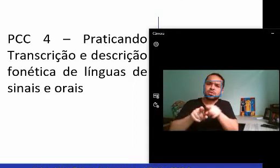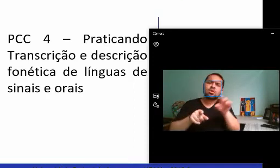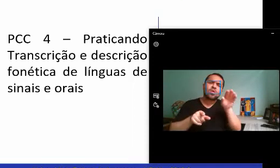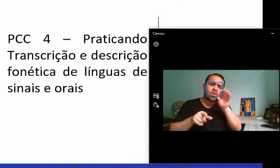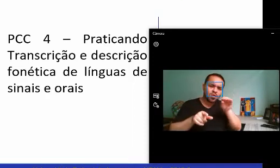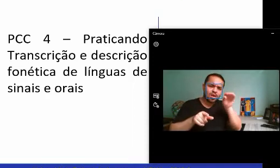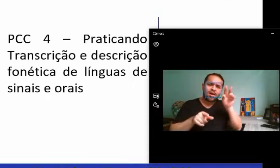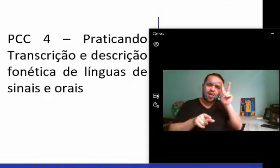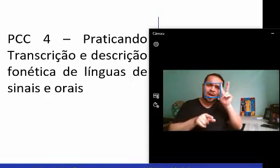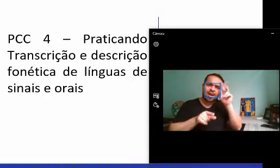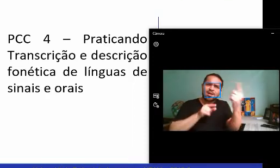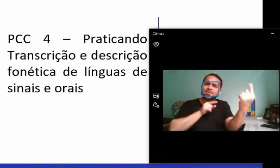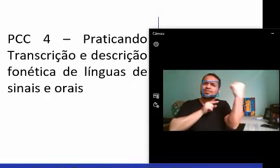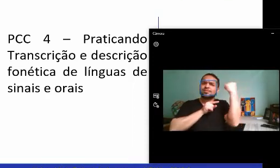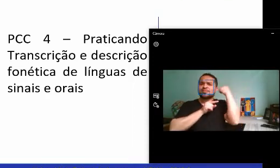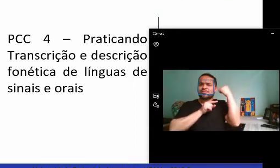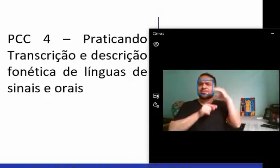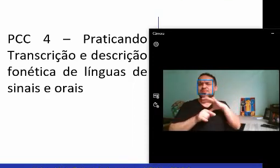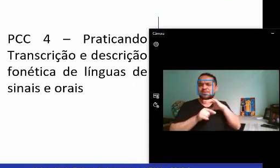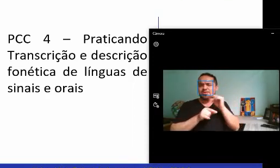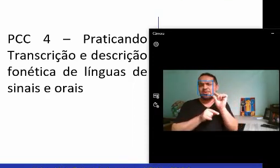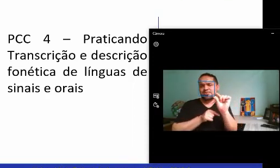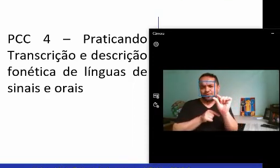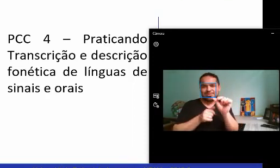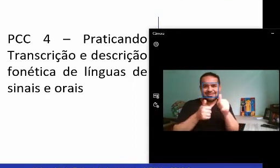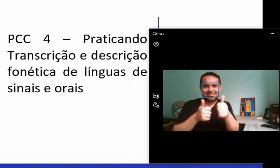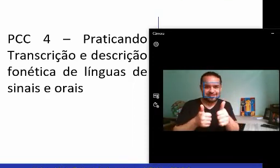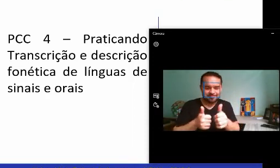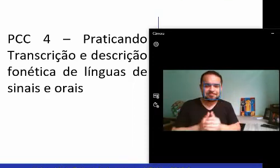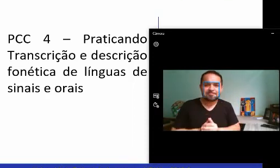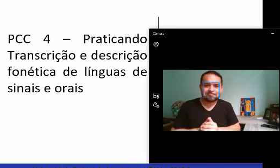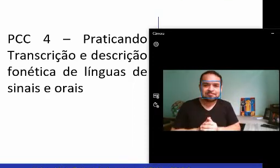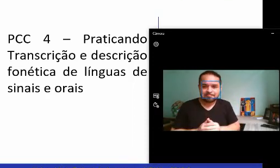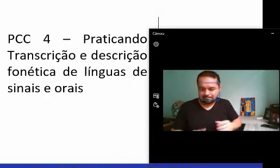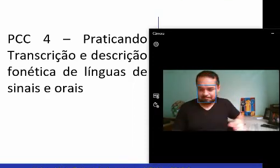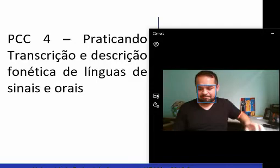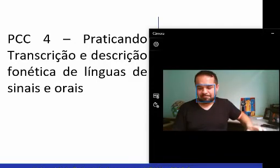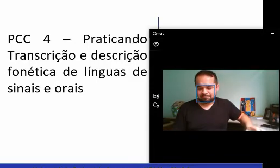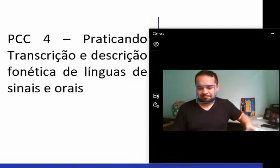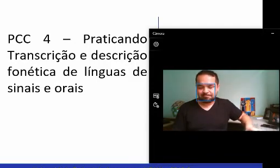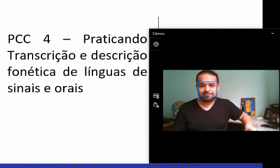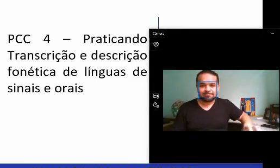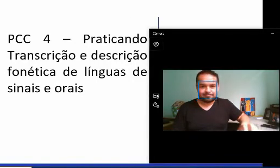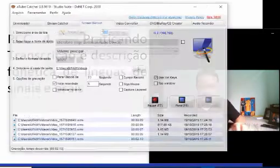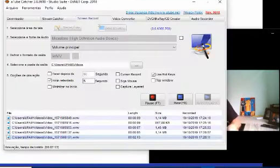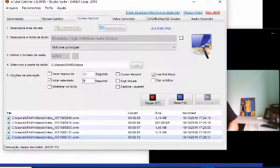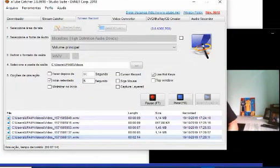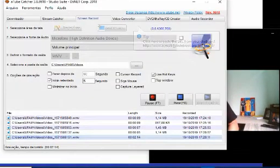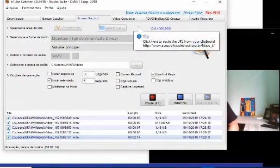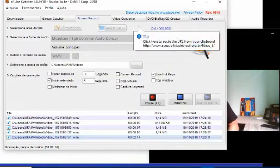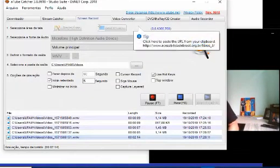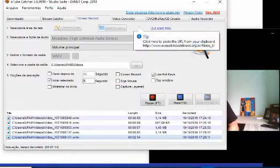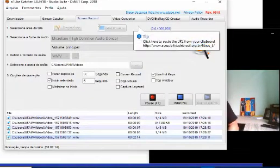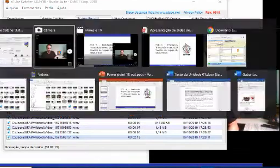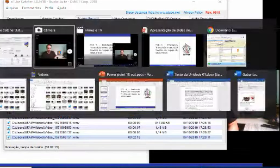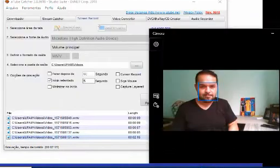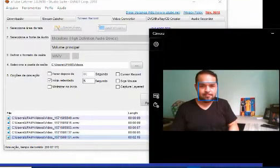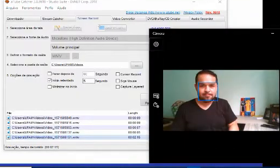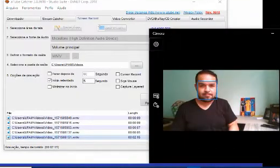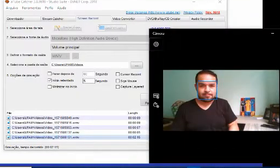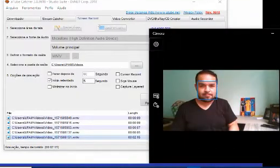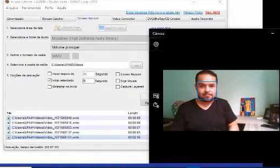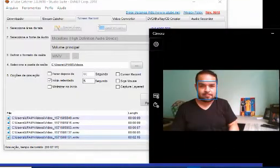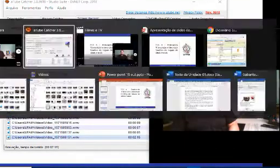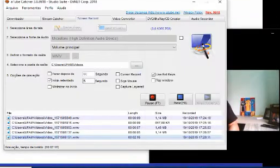de sinais. Vamos fazer uma partezinha também de línguas orais para relembrar o que a gente já estudou.